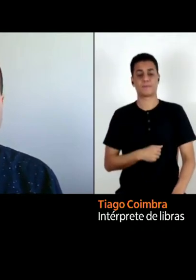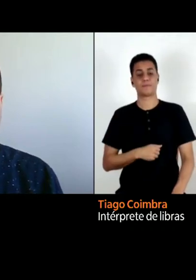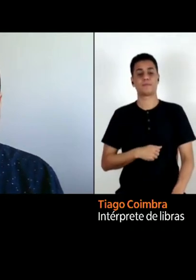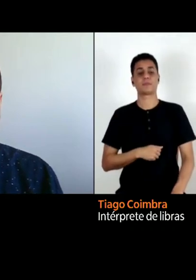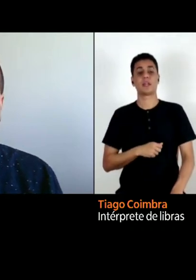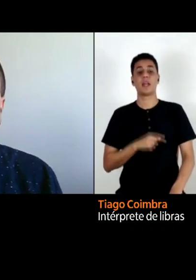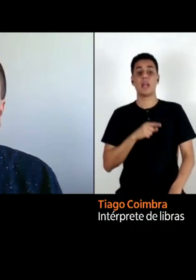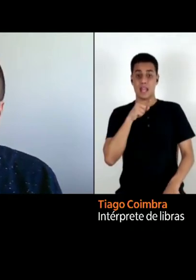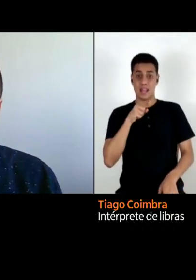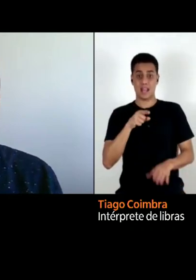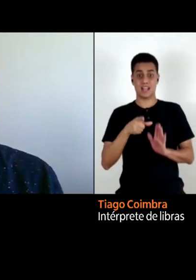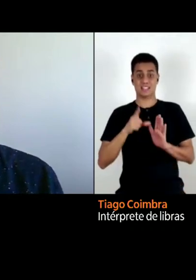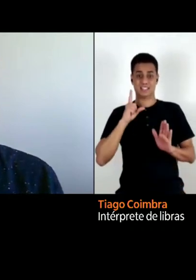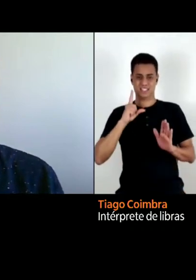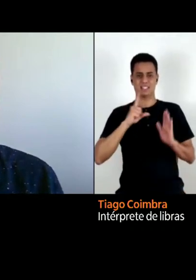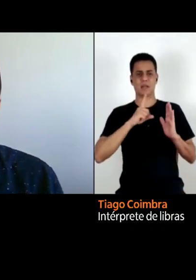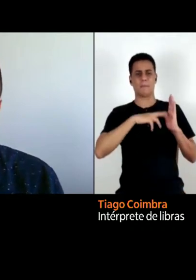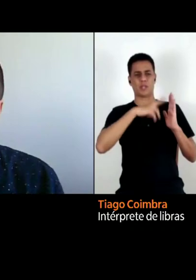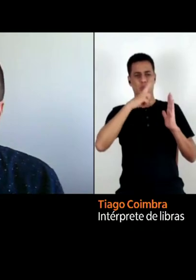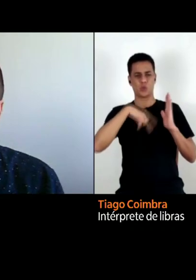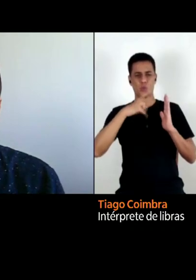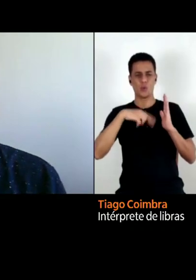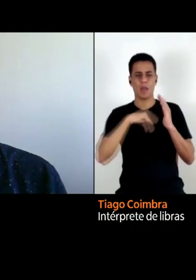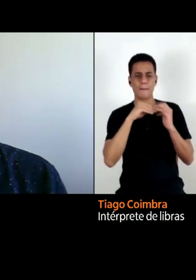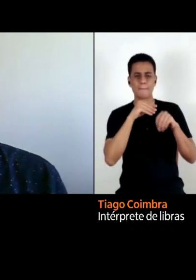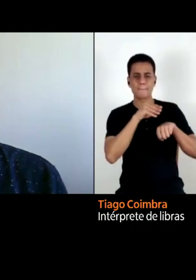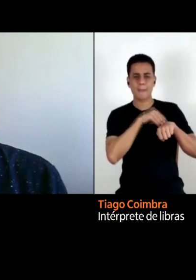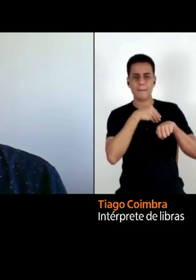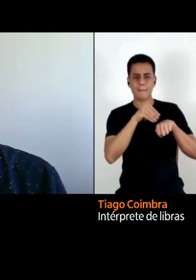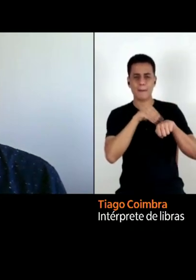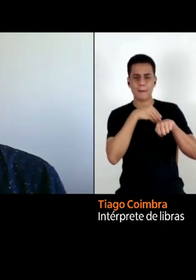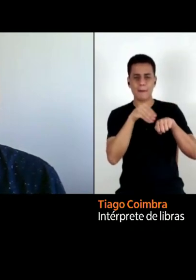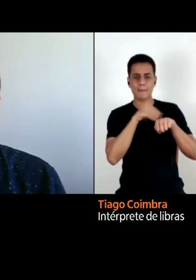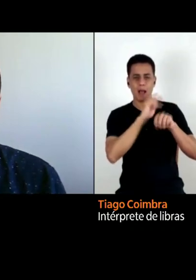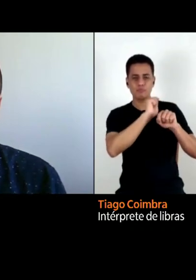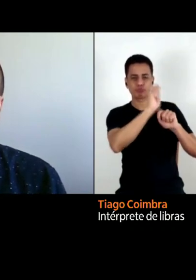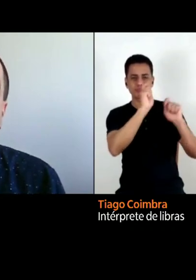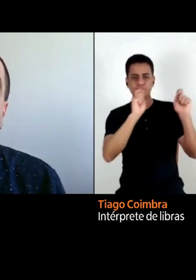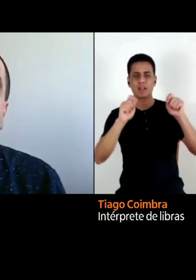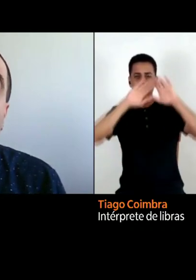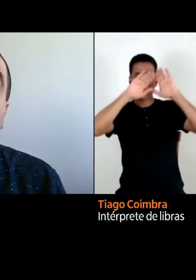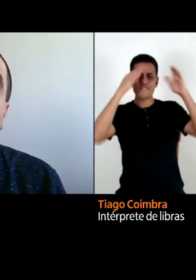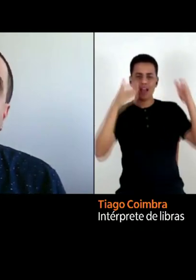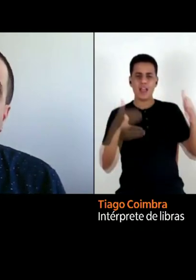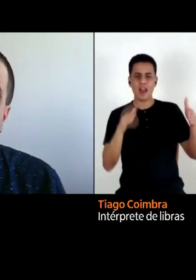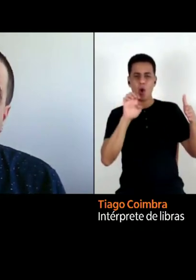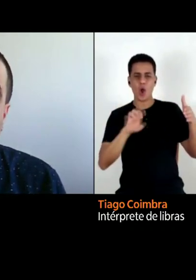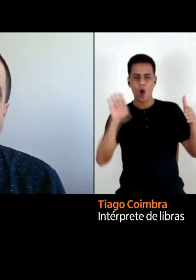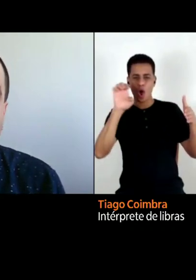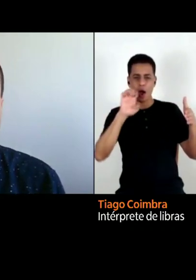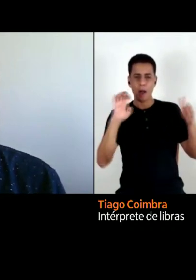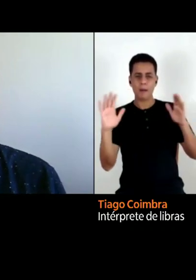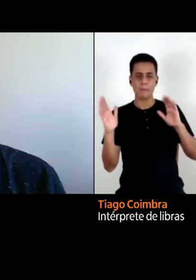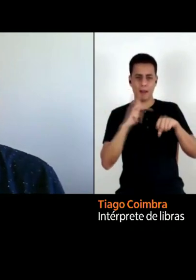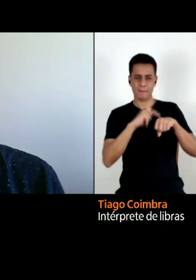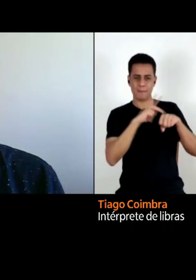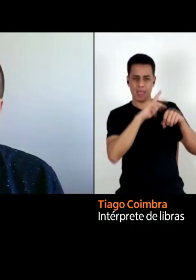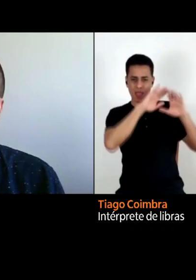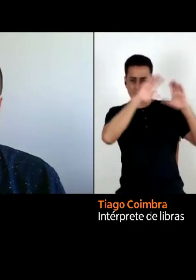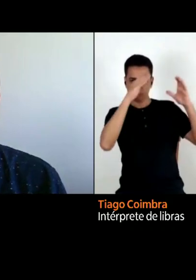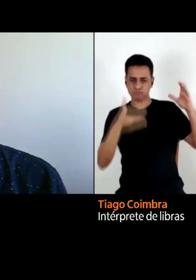pinturas rupestres em cavernas da Europa, datadas de cerca de 30 mil anos antes de